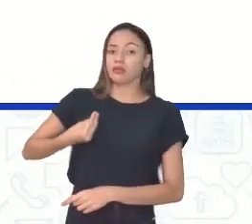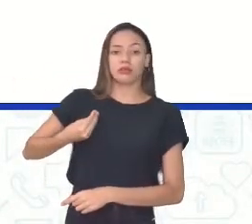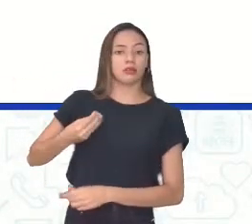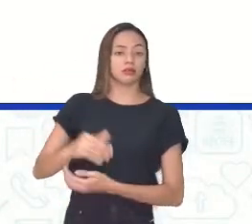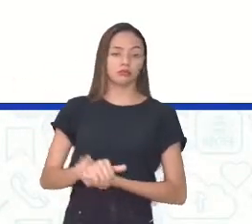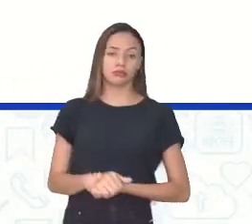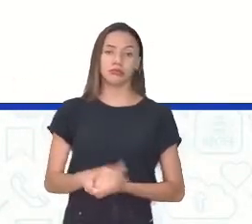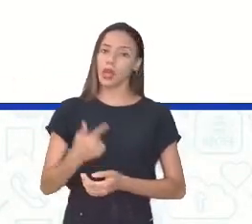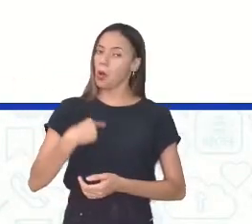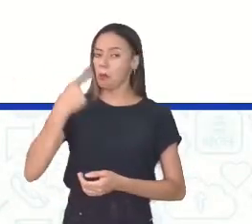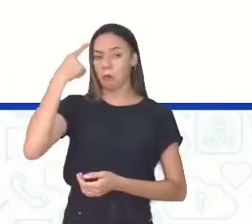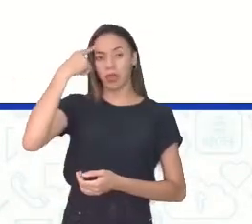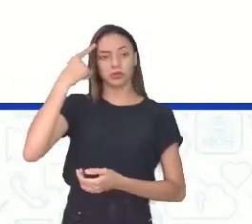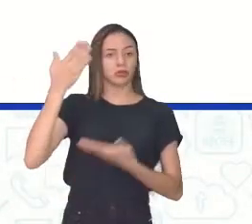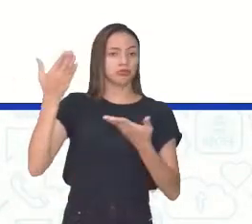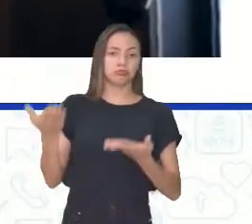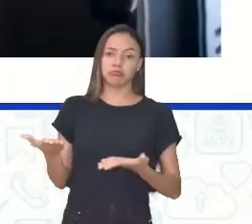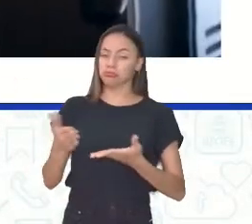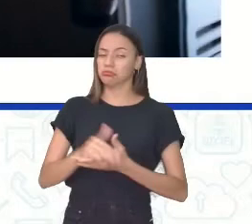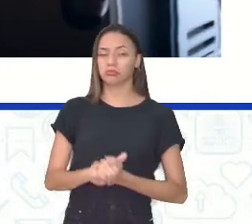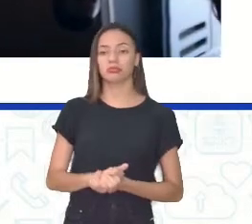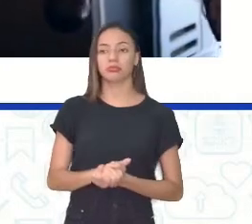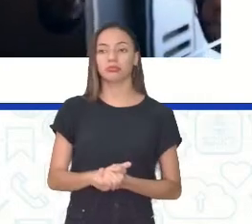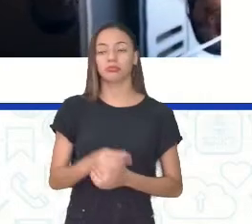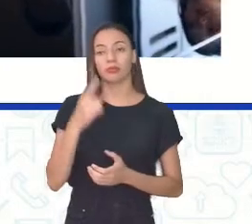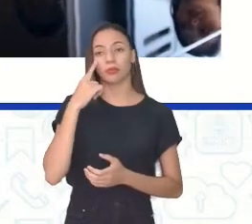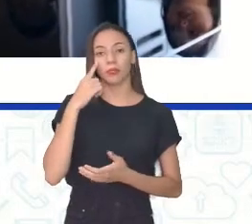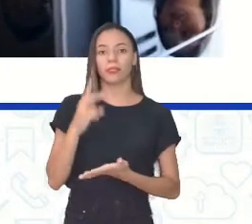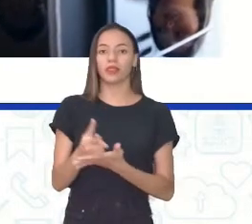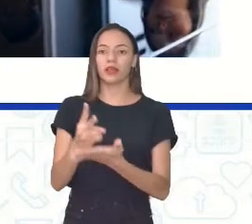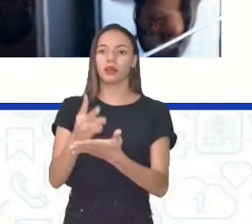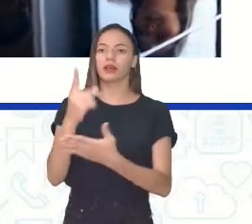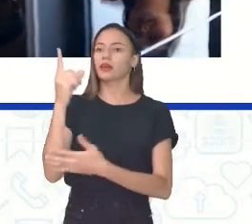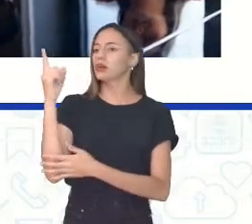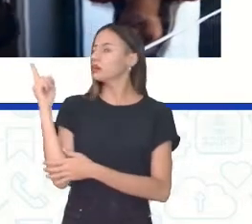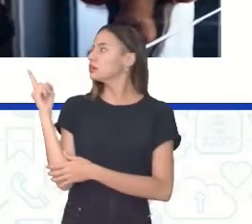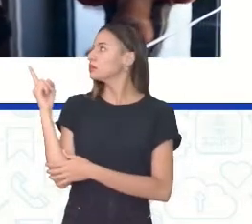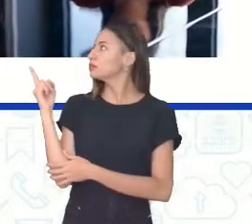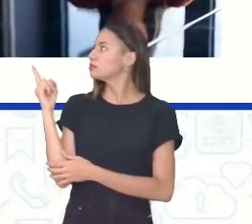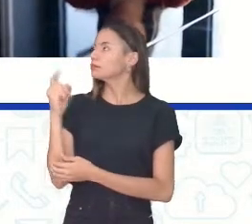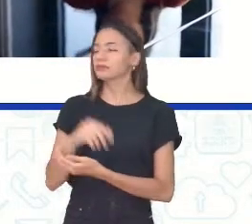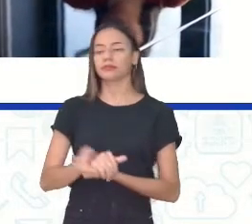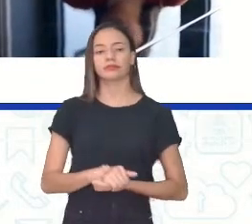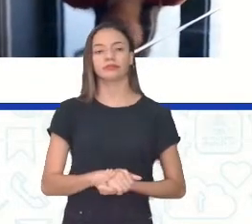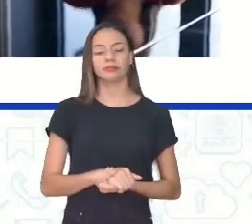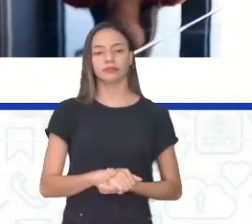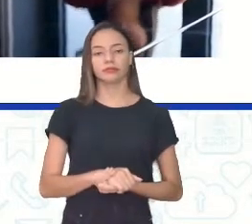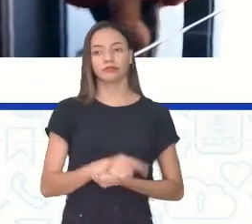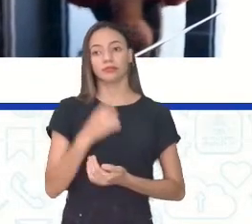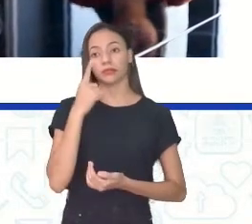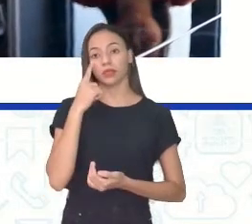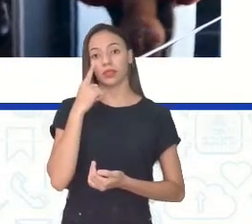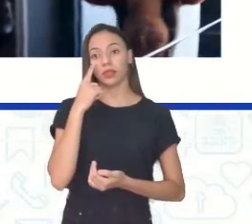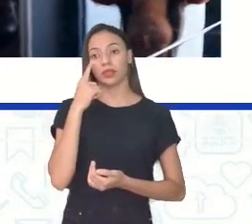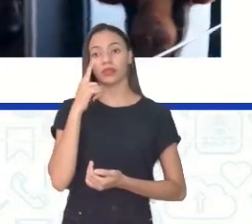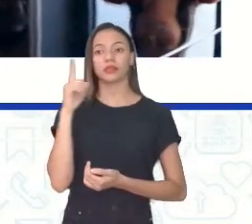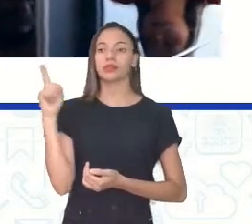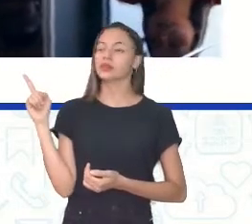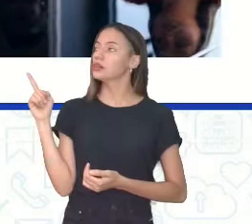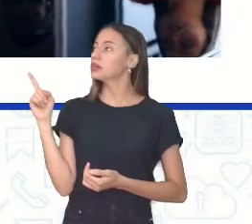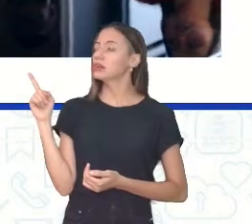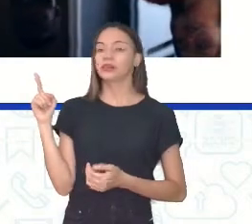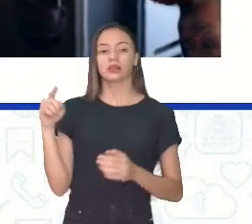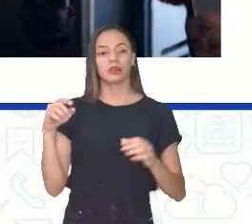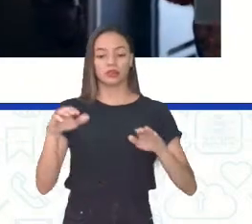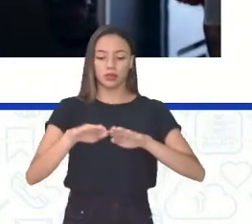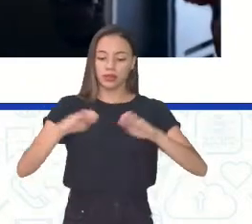assim. Beleza? Então, ó, caminhando, eu trago. E assim, ó, veja que eu trago um formato de uma mesa,